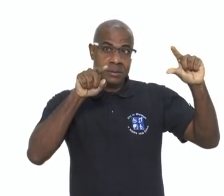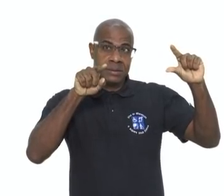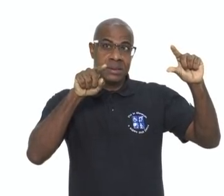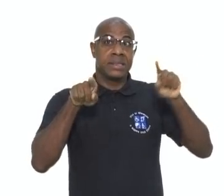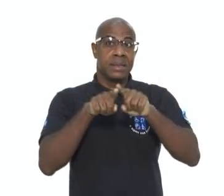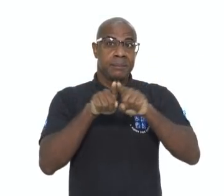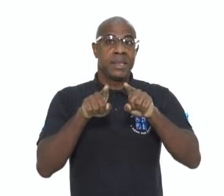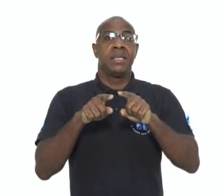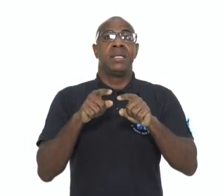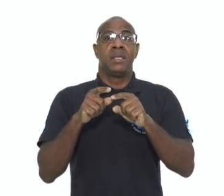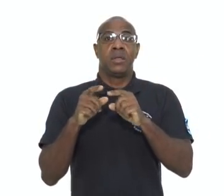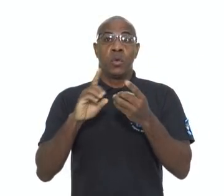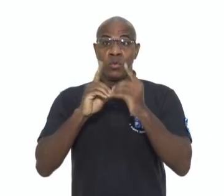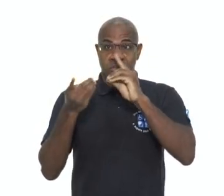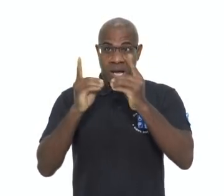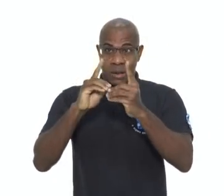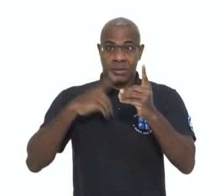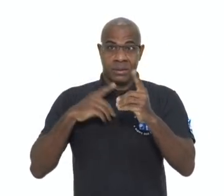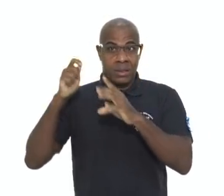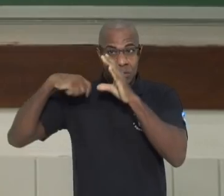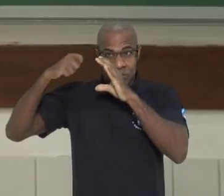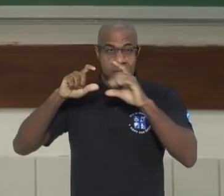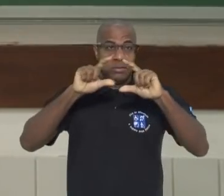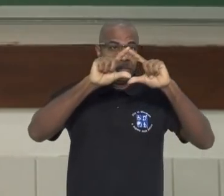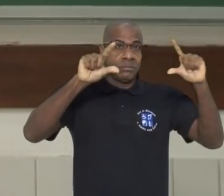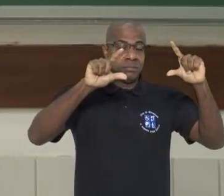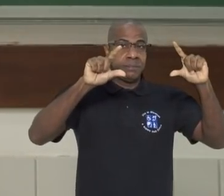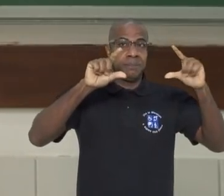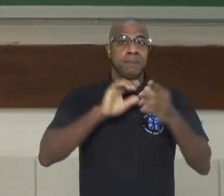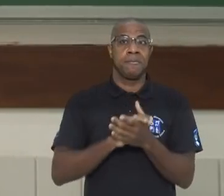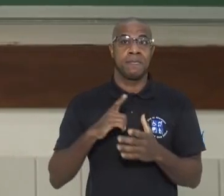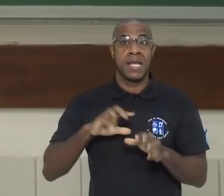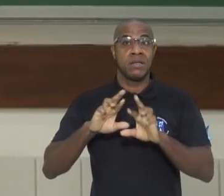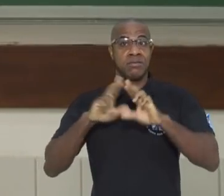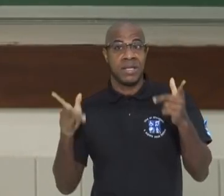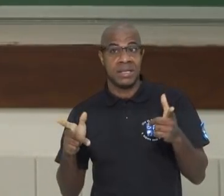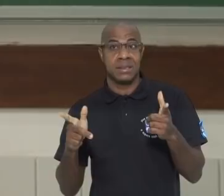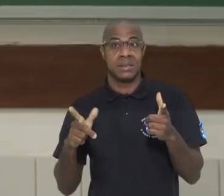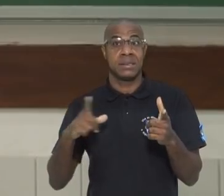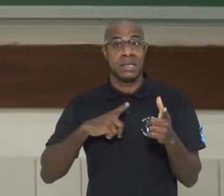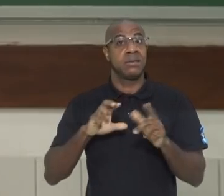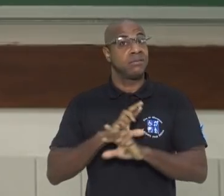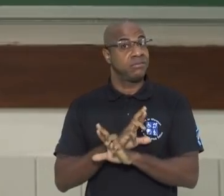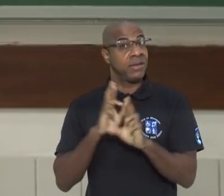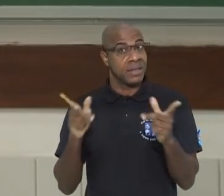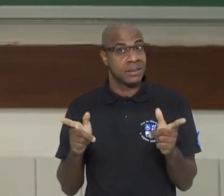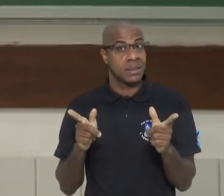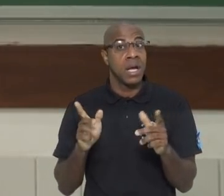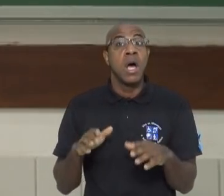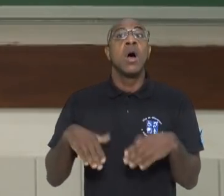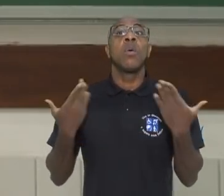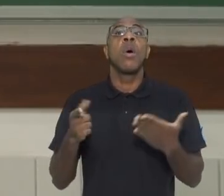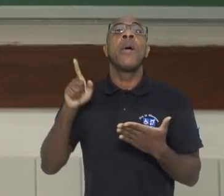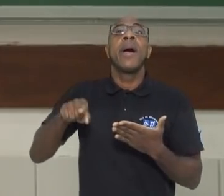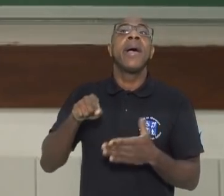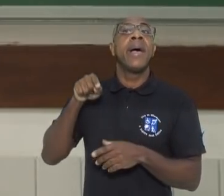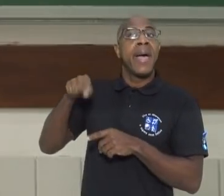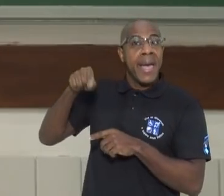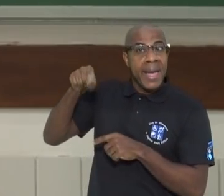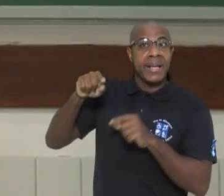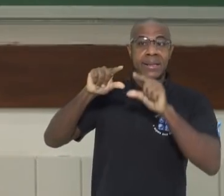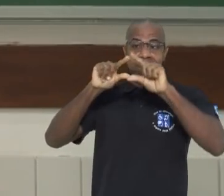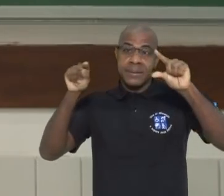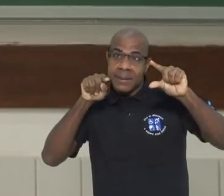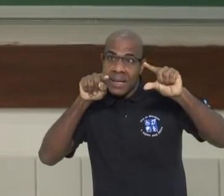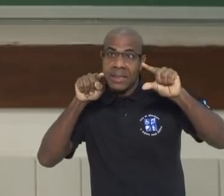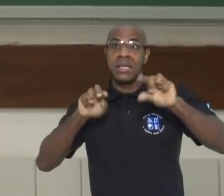vídeo, existe uma diferença. Qual é essa diferença? Então, vamos apelar para a memória, ver se vocês